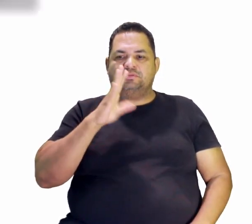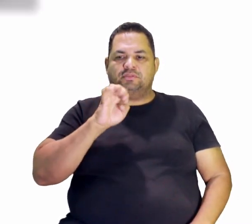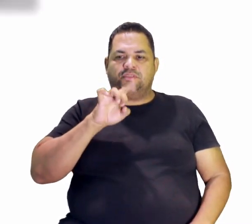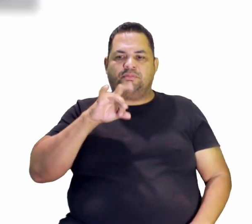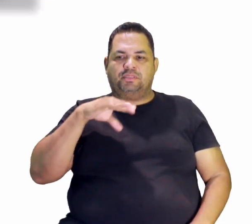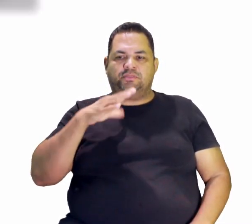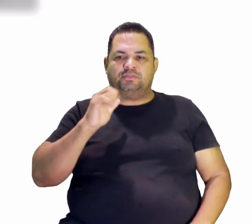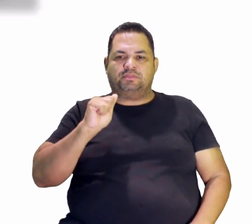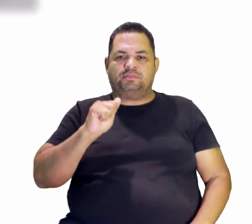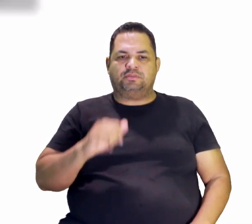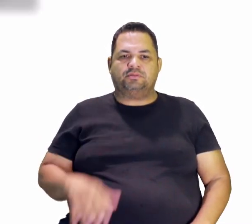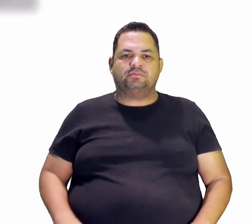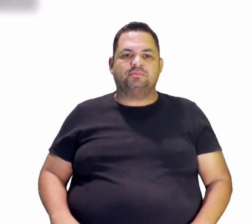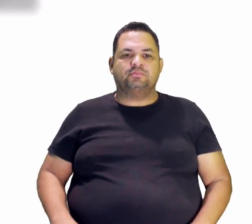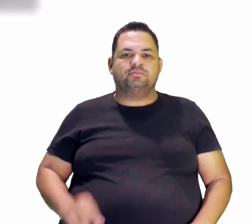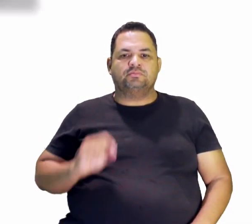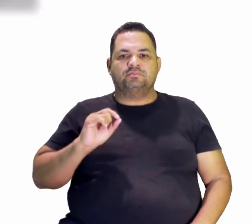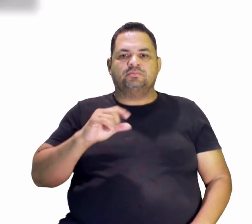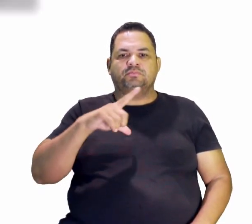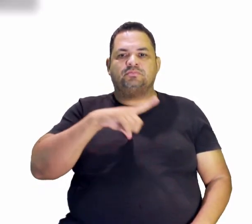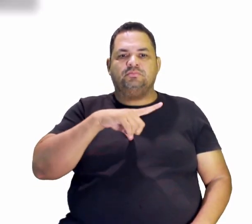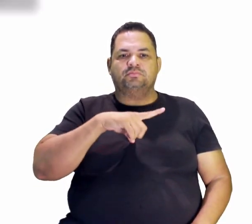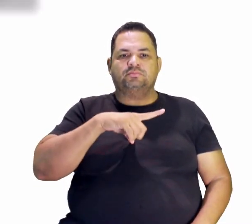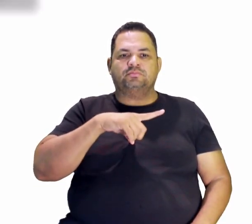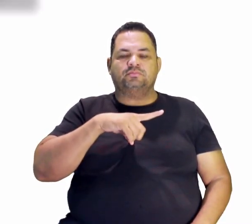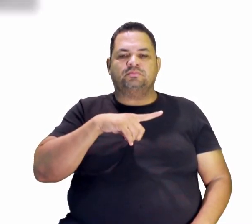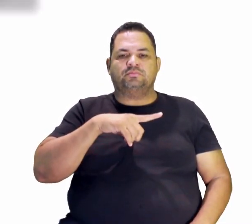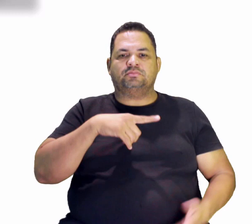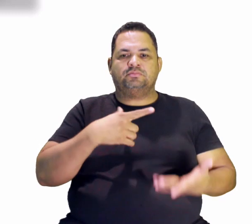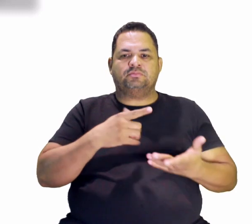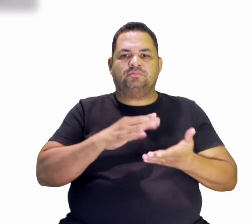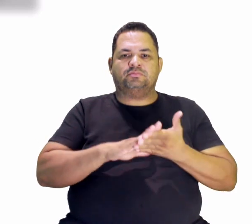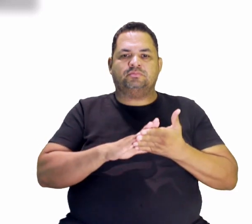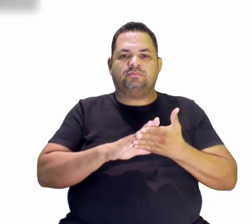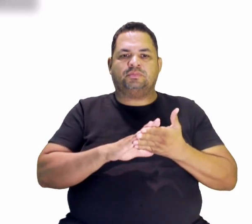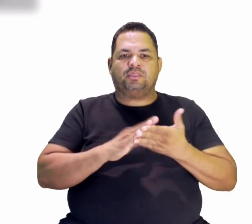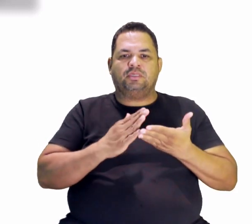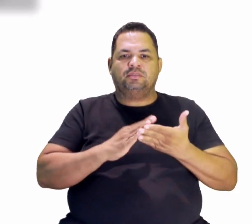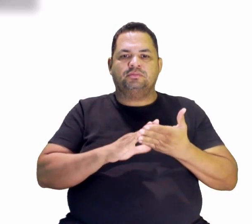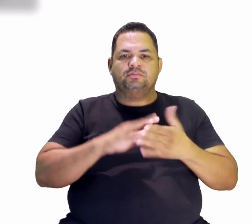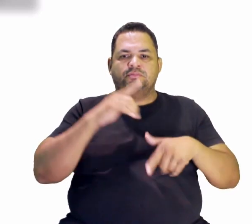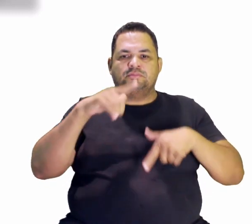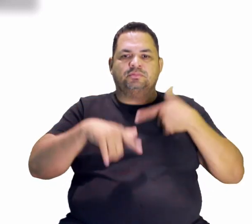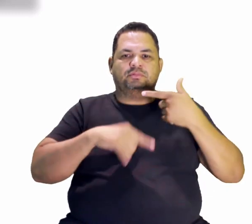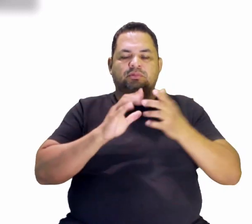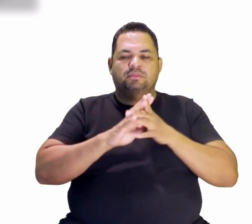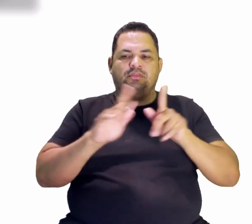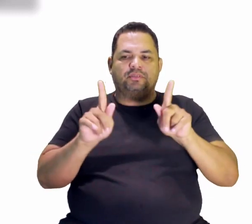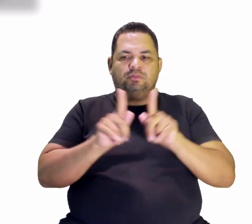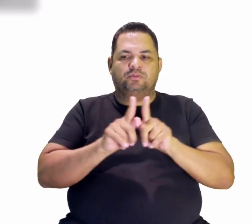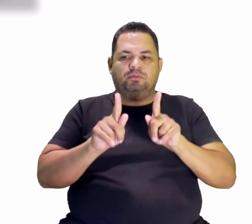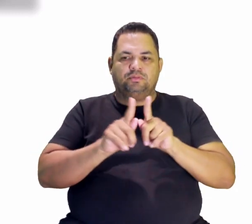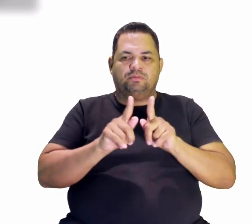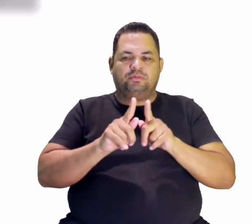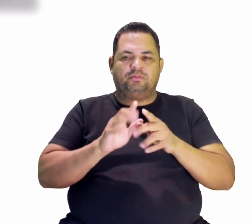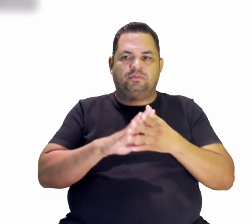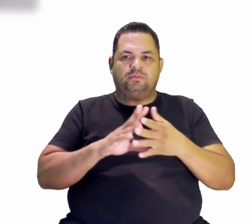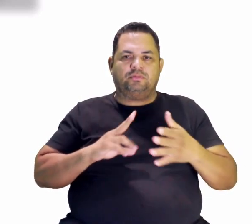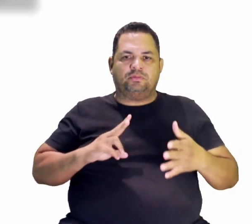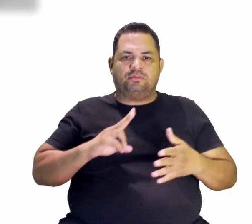preocupe. O que chamamos então de ação da gravidade, essa relação? A ação da gravidade é a